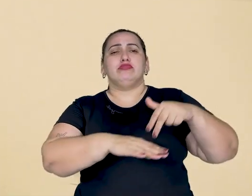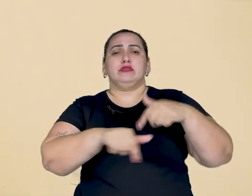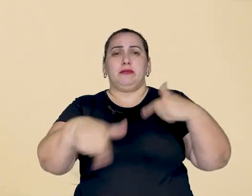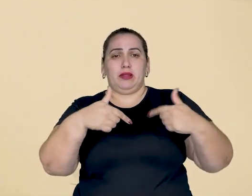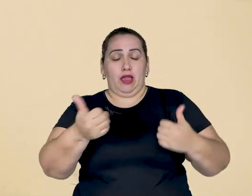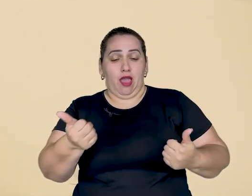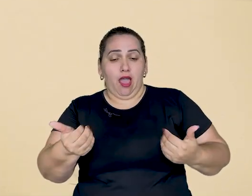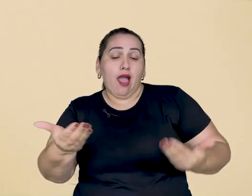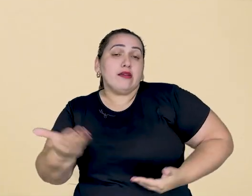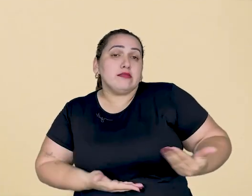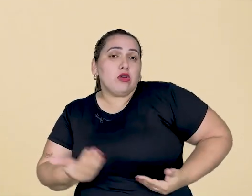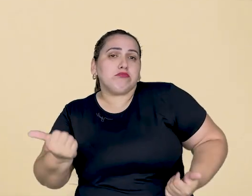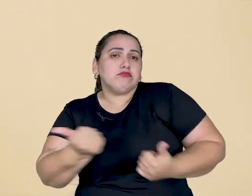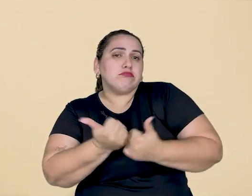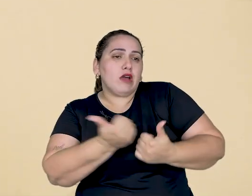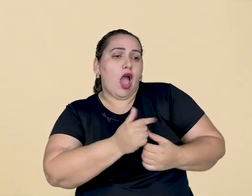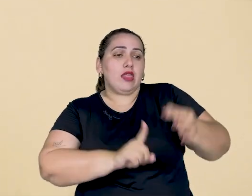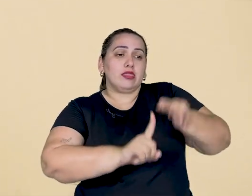dia,